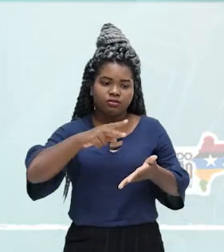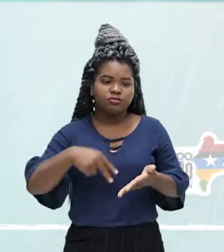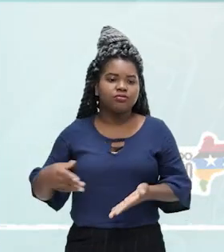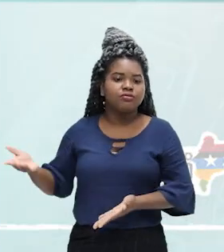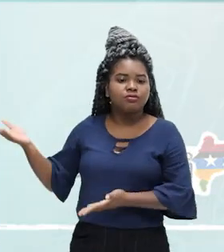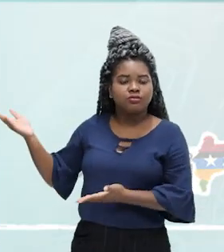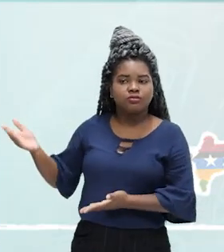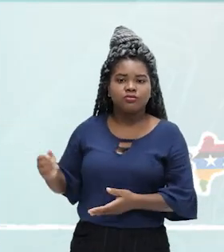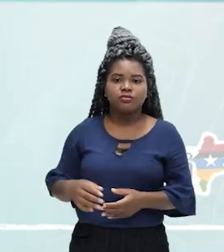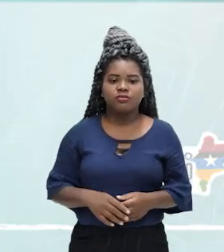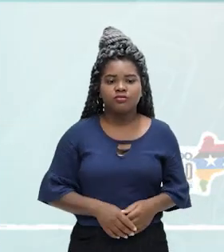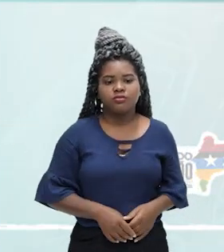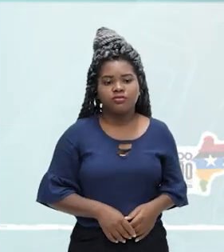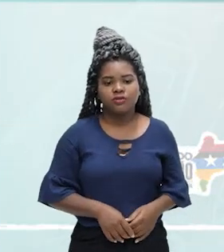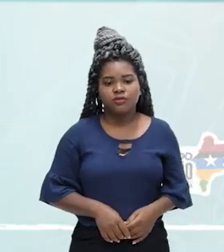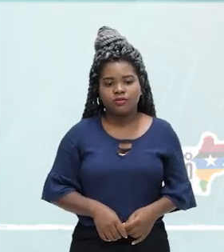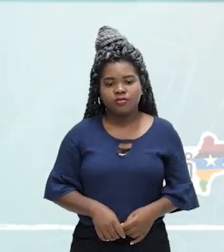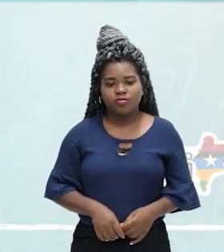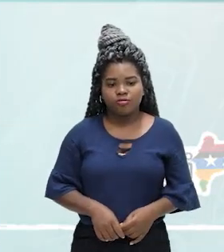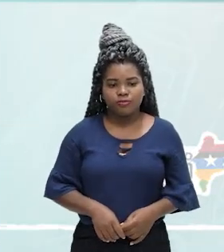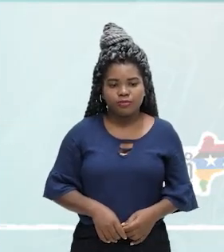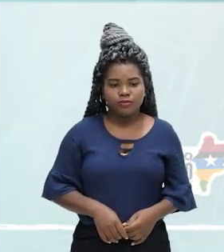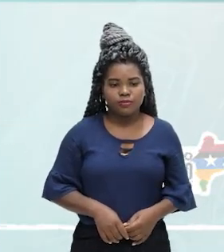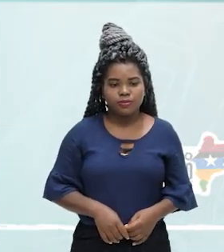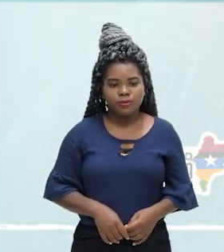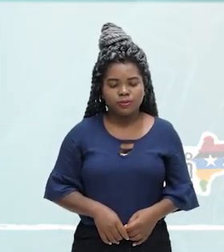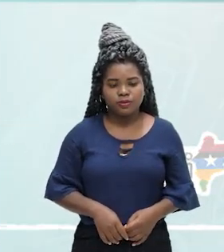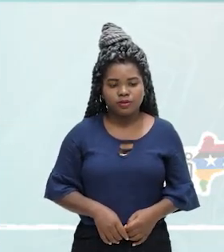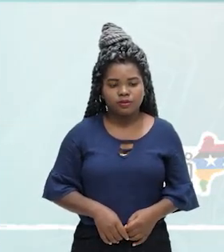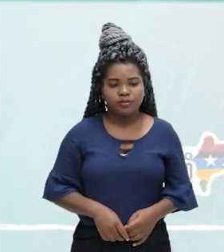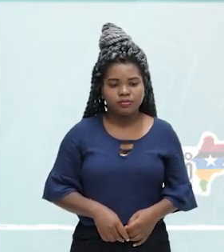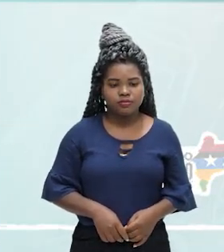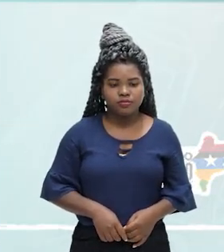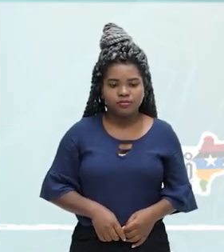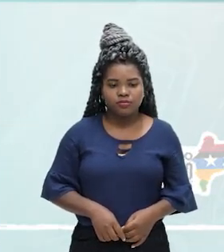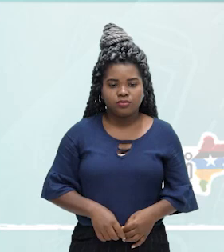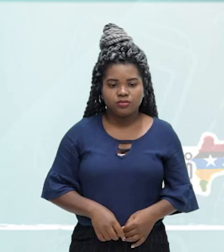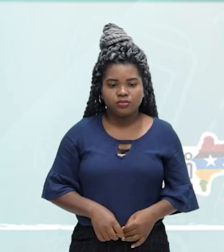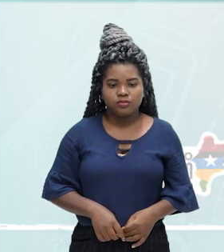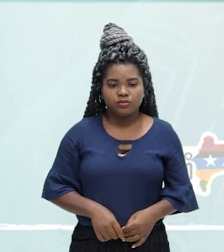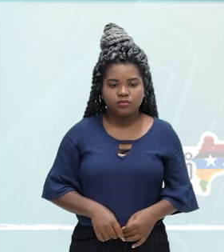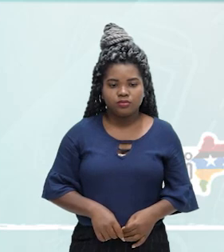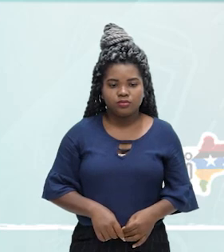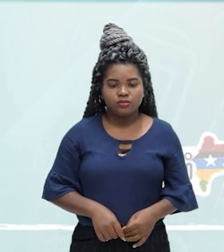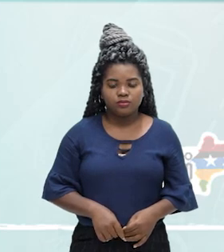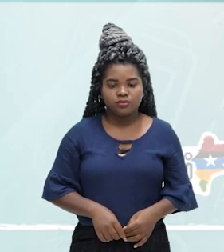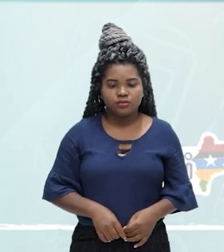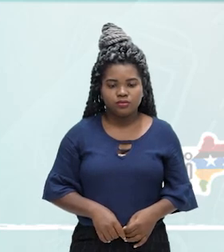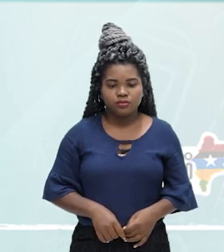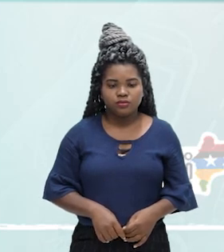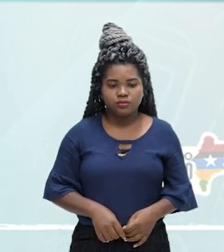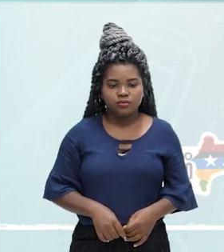Objetivismo, verdade exata, e positivismo, claro, né? Predomínio das sensações, realista, sensorial e